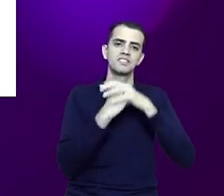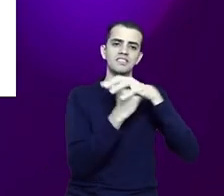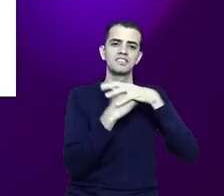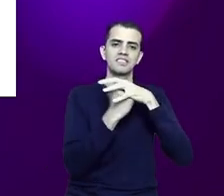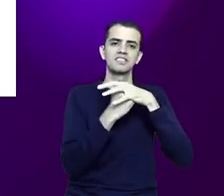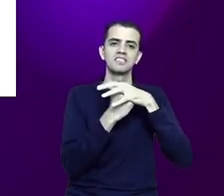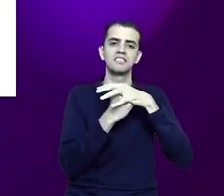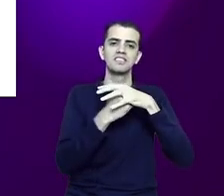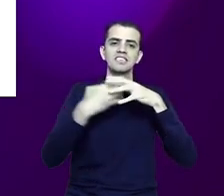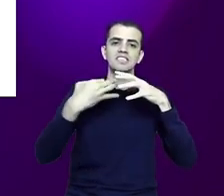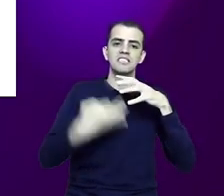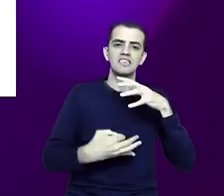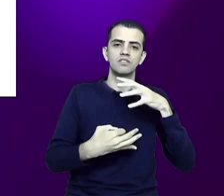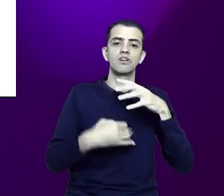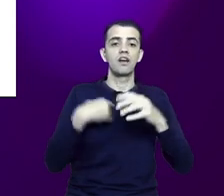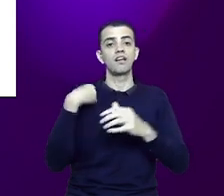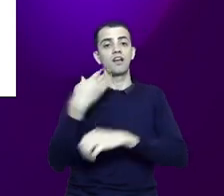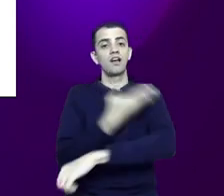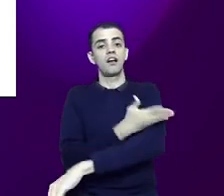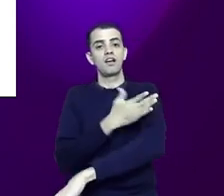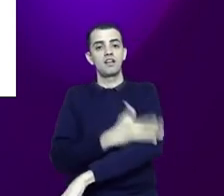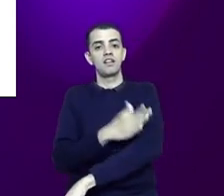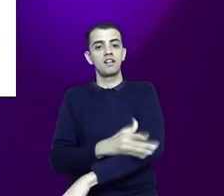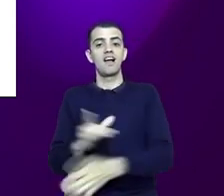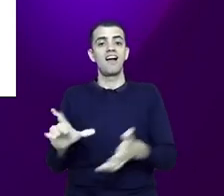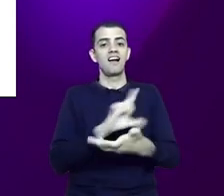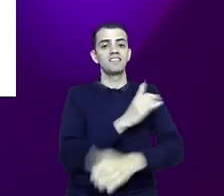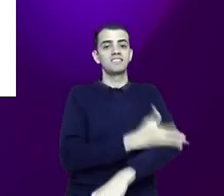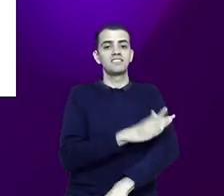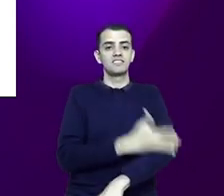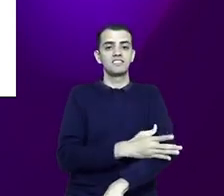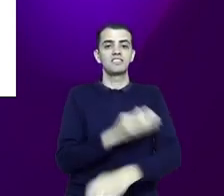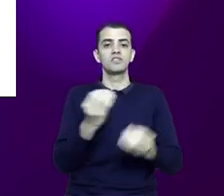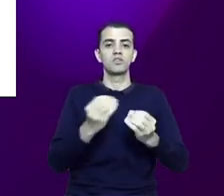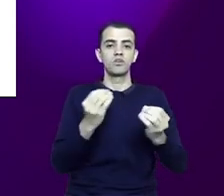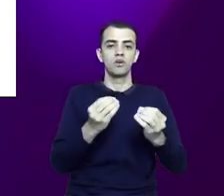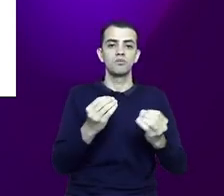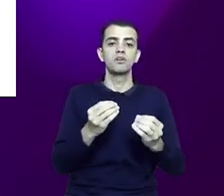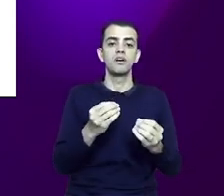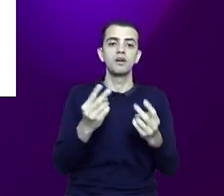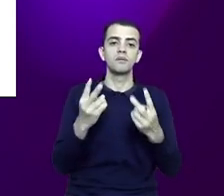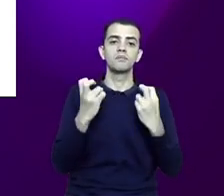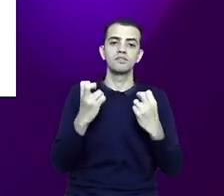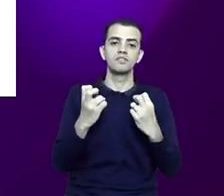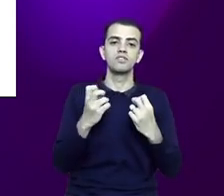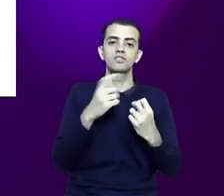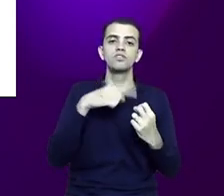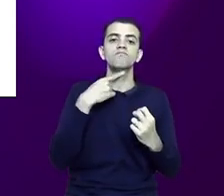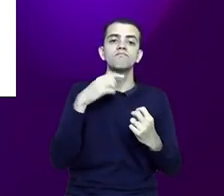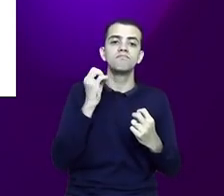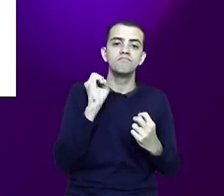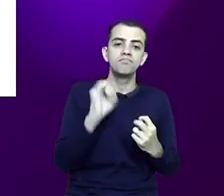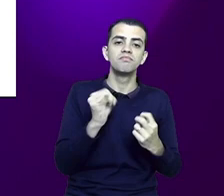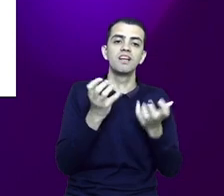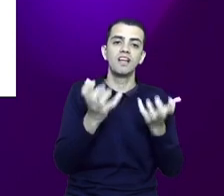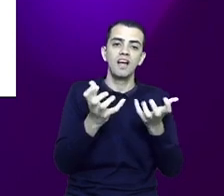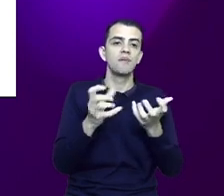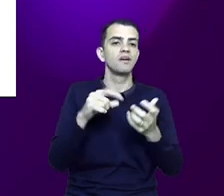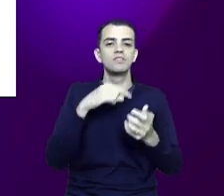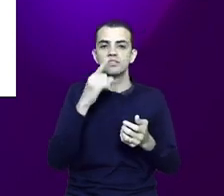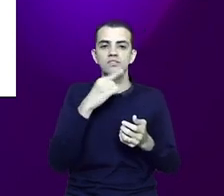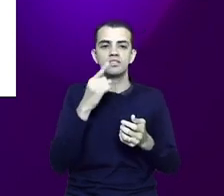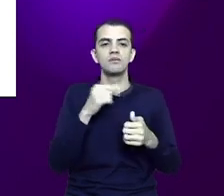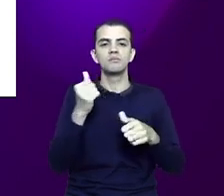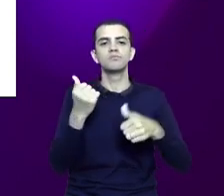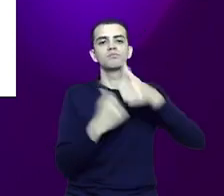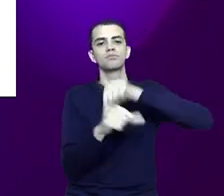o componente. Então a gente fez o teste antes dos posicionamentos que a gente queria, a gente descobriu que o posicionamento que a gente gostaria não seria possível, tivemos que